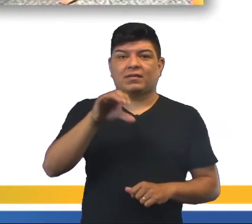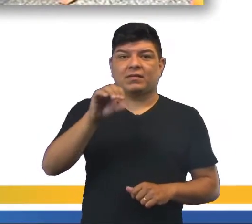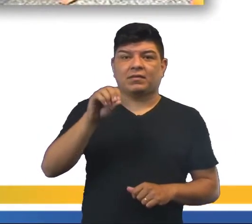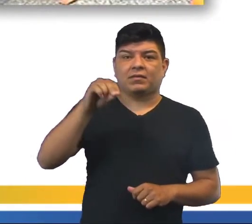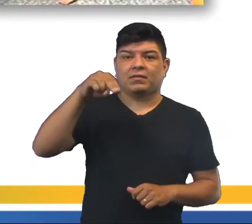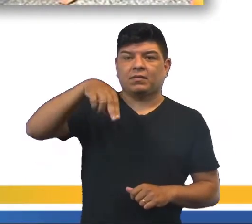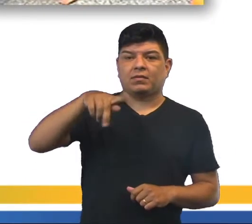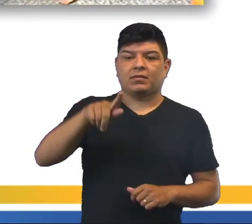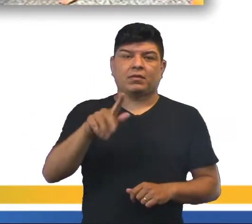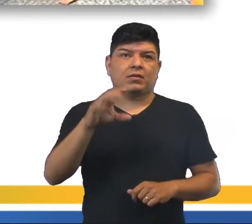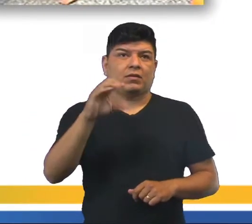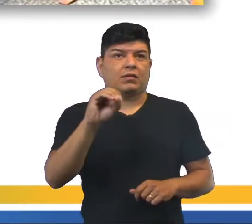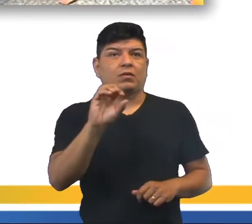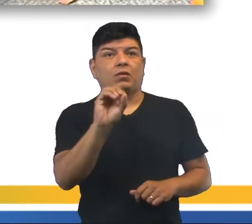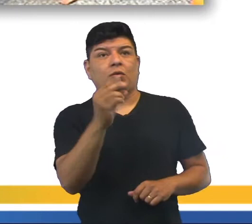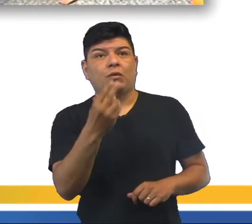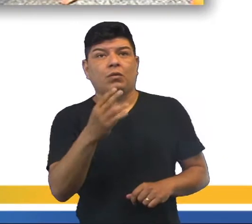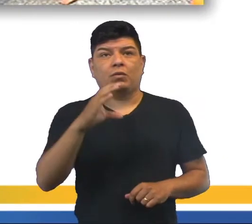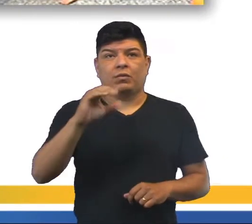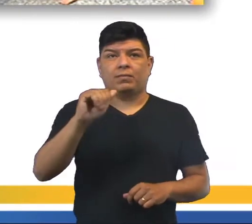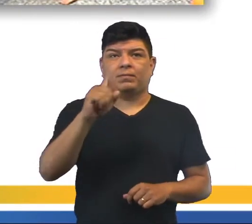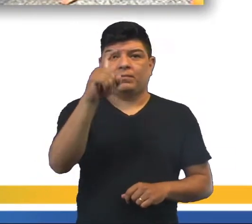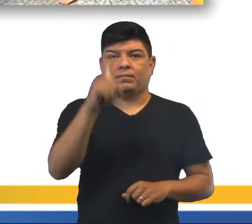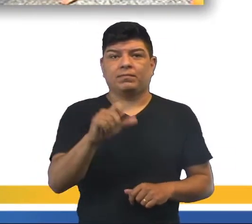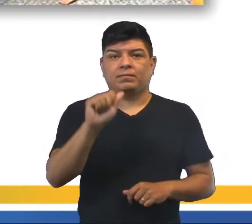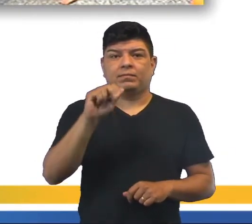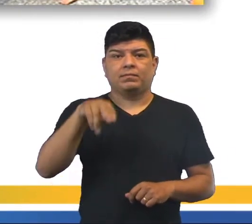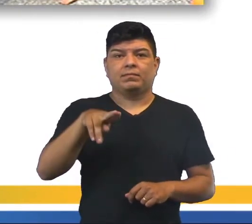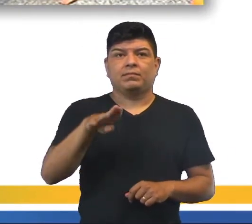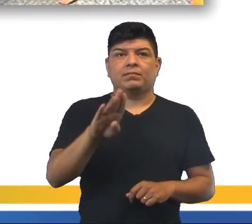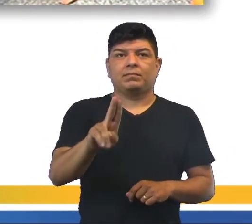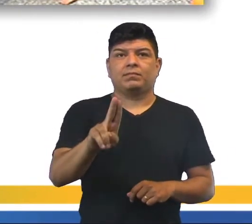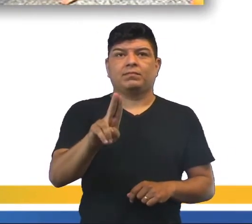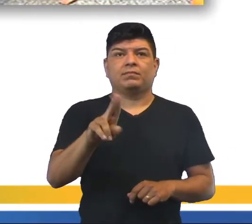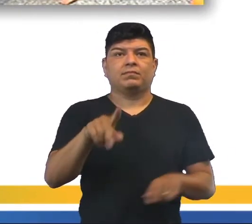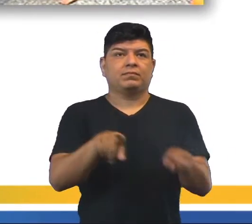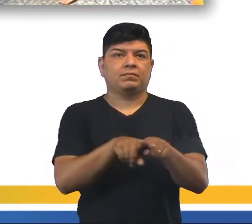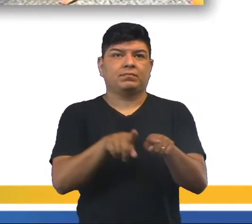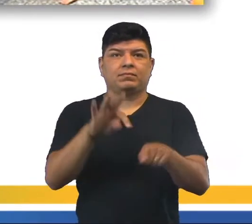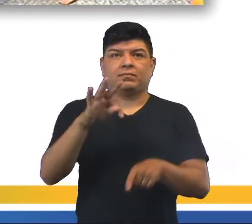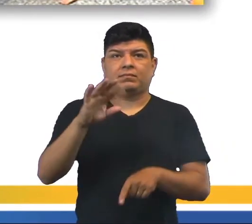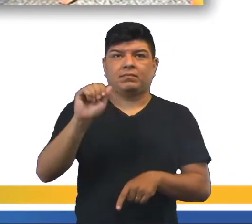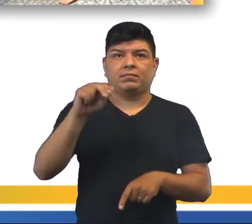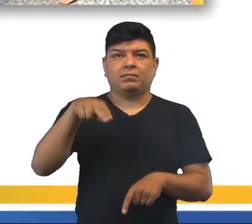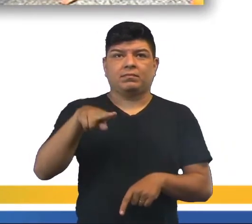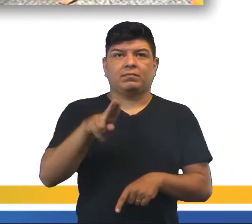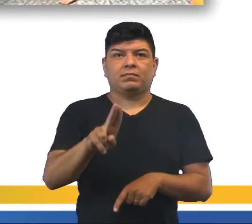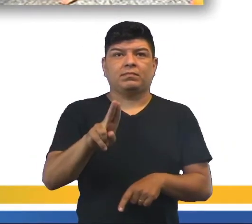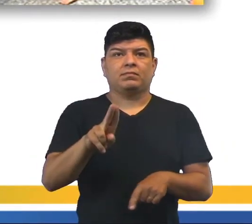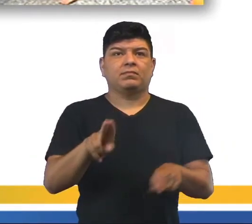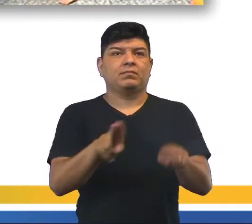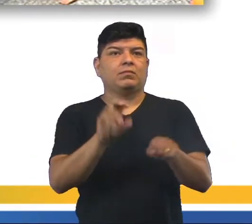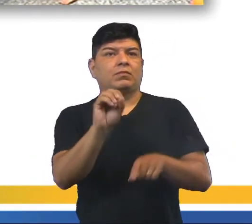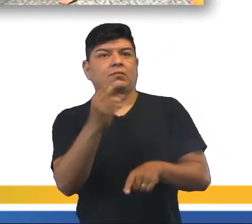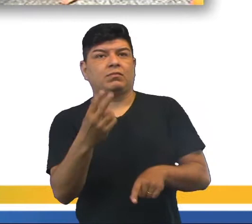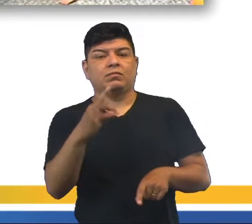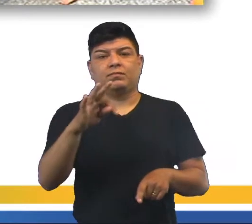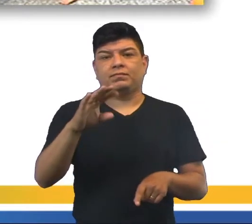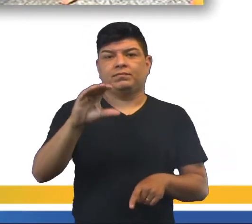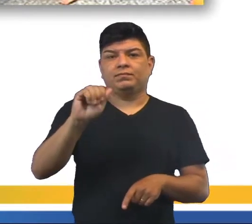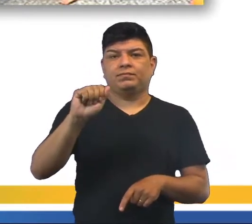também é chamado de caxambu, tambu ou tambor. Prática realizada no sudeste do Brasil por